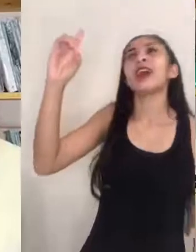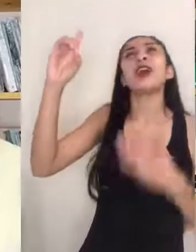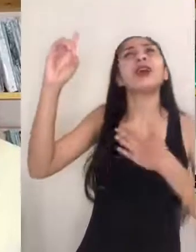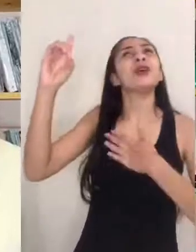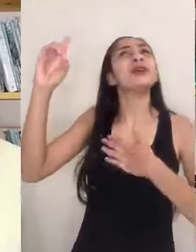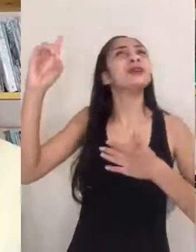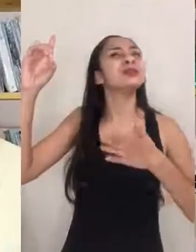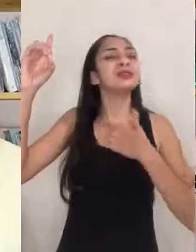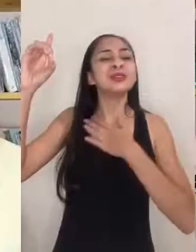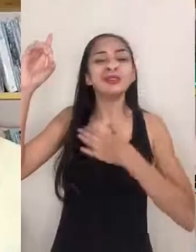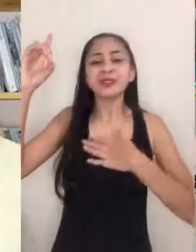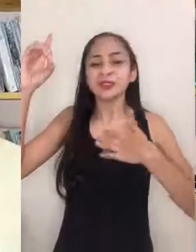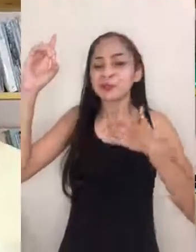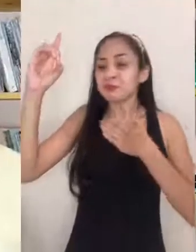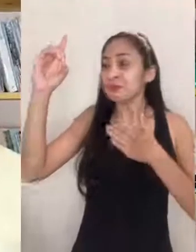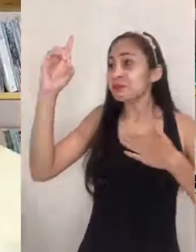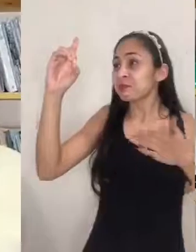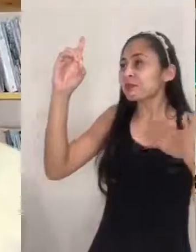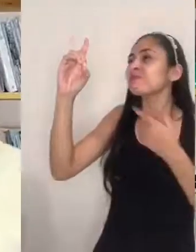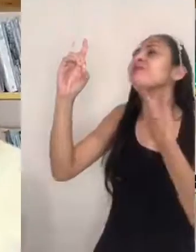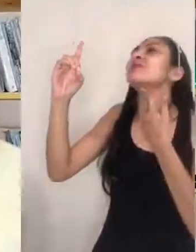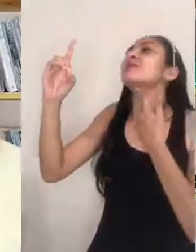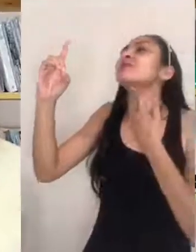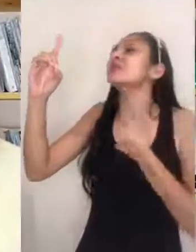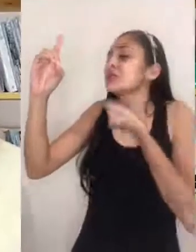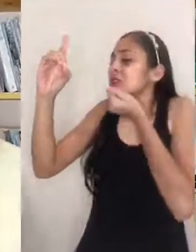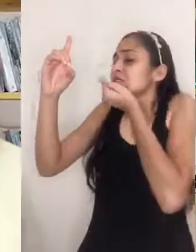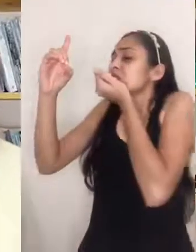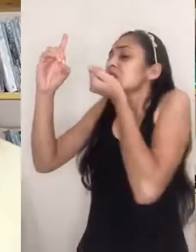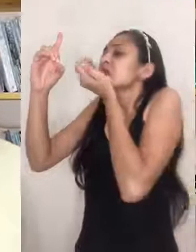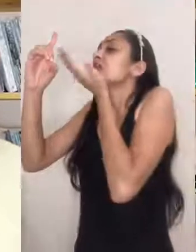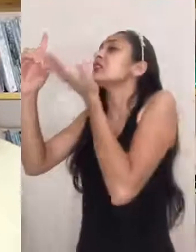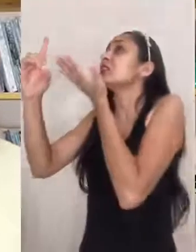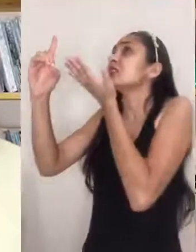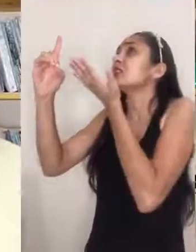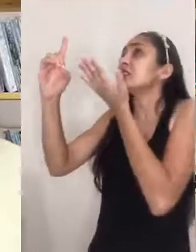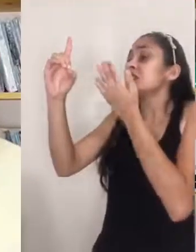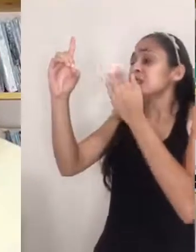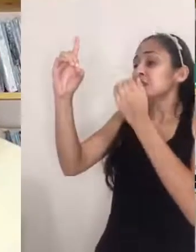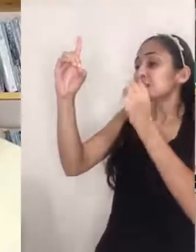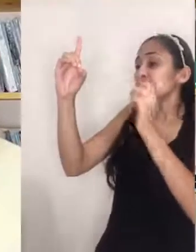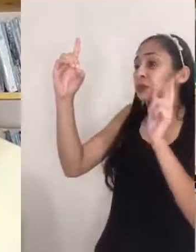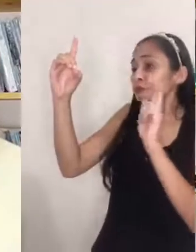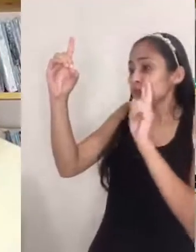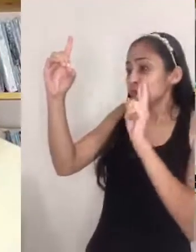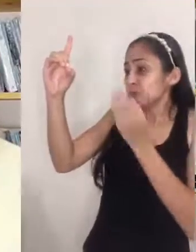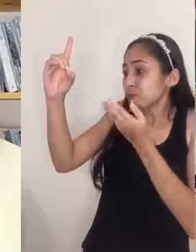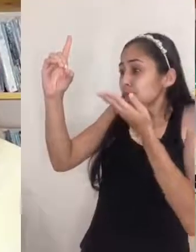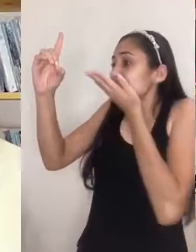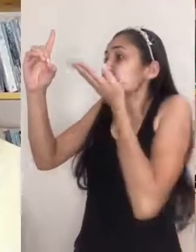maior satisfação, a depositar em Deus seus anseios, suas expectativas e suas